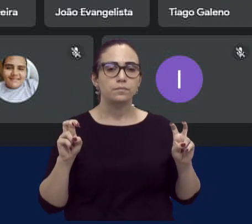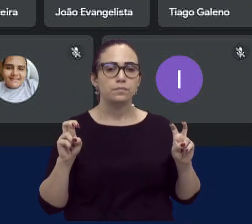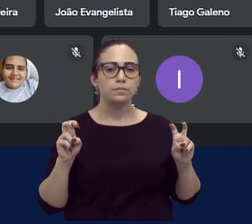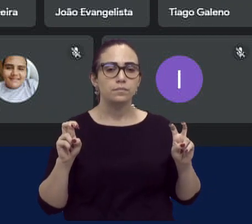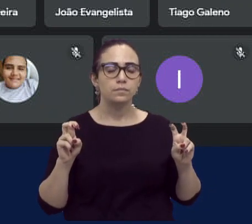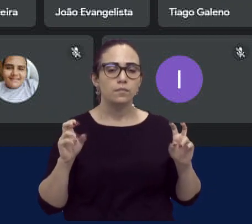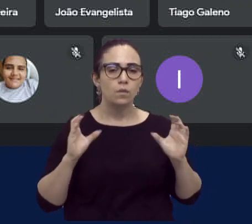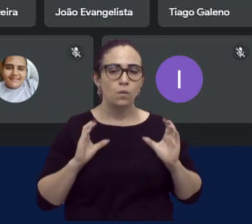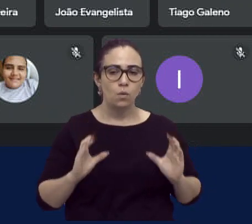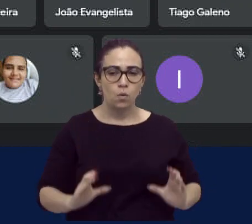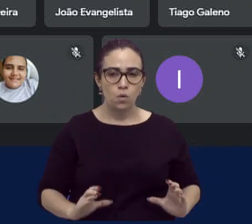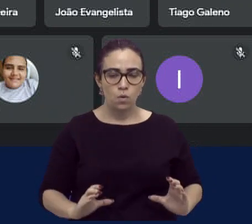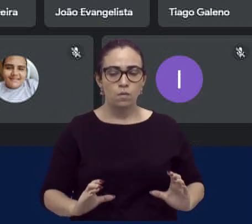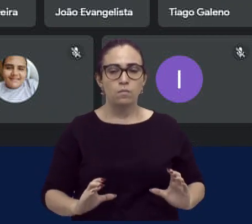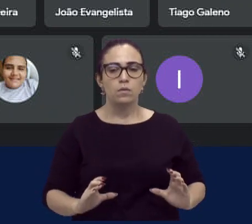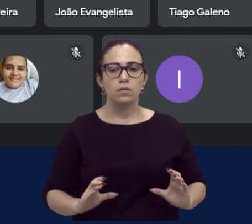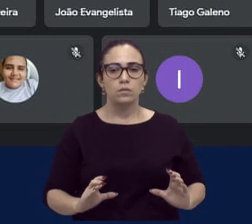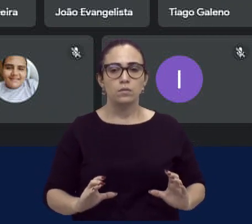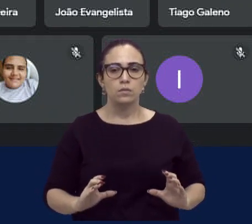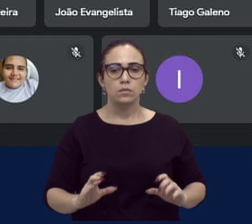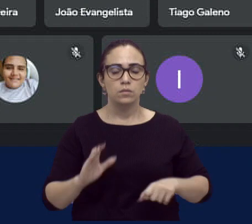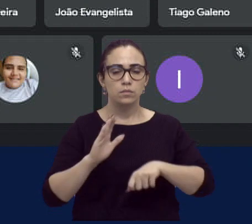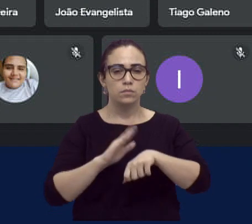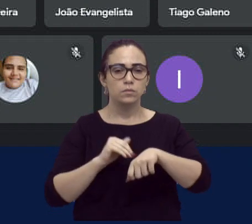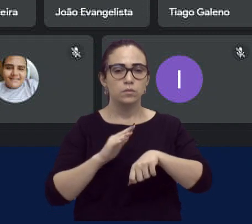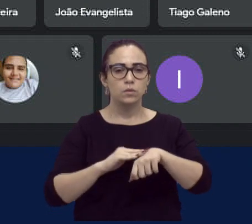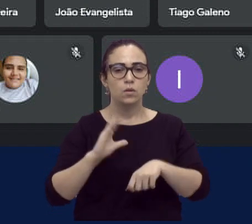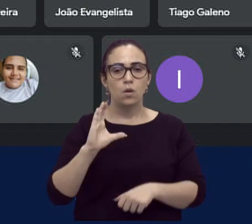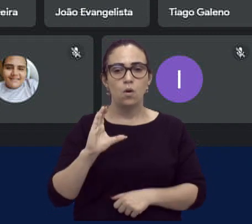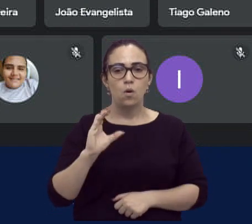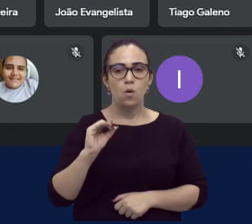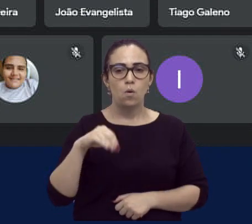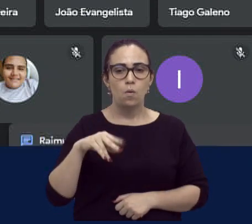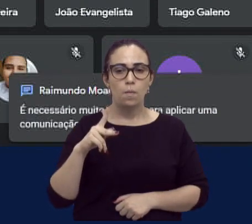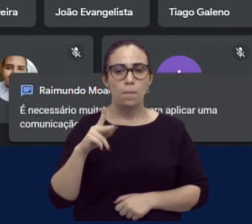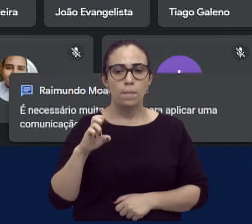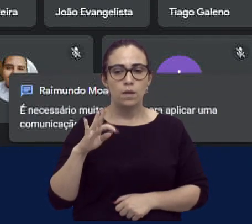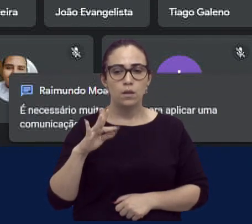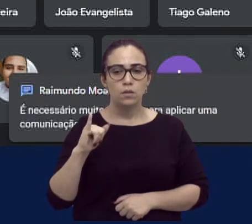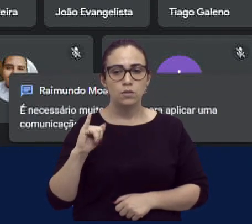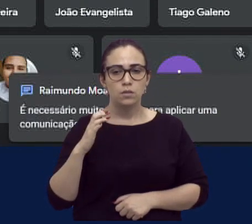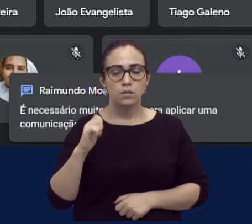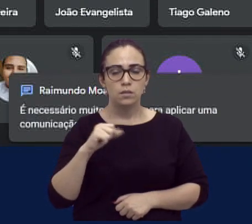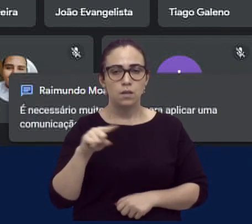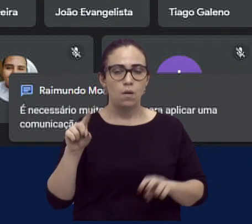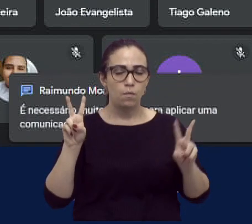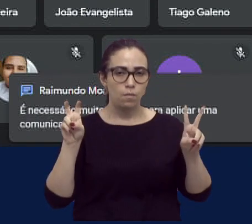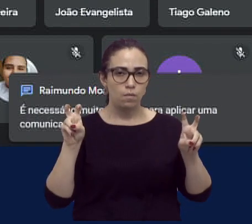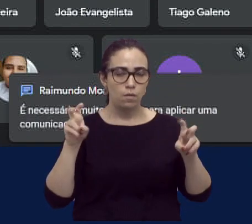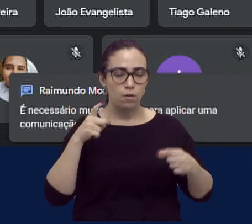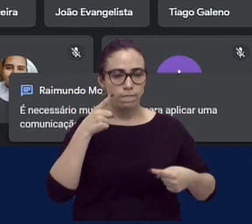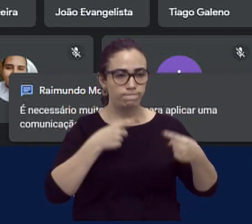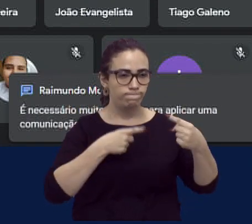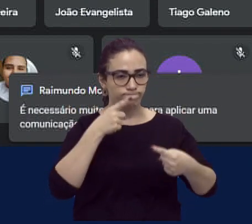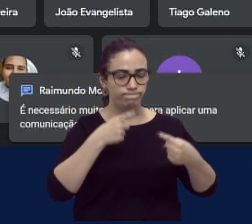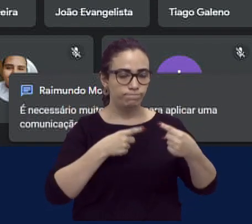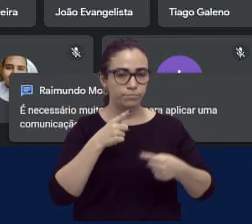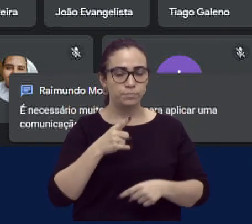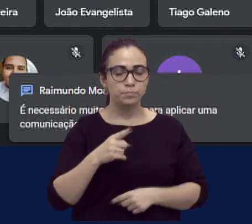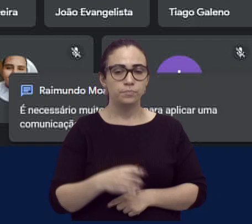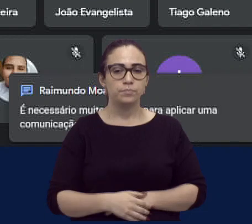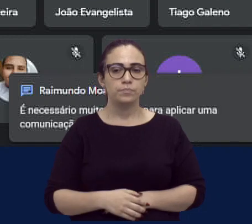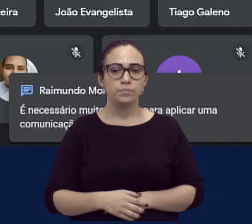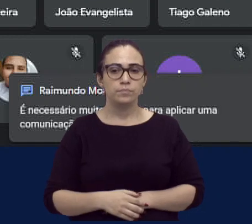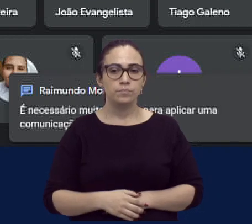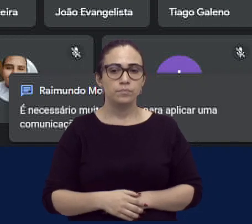particularidade no comportamento que a gente chama, né, de competição, que é competir. Por exemplo, a pessoa chegou, né,